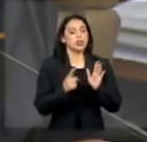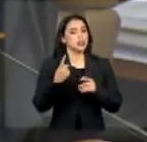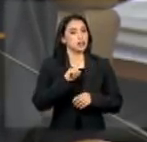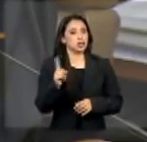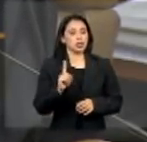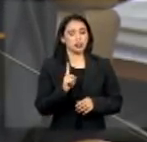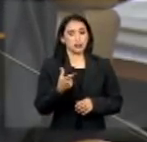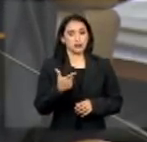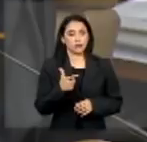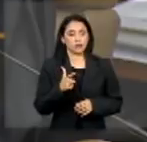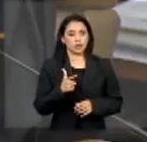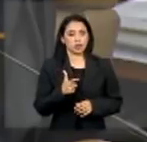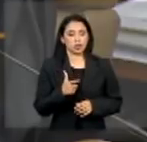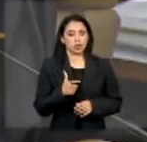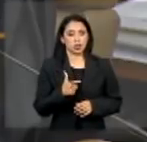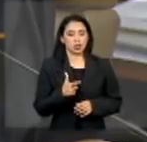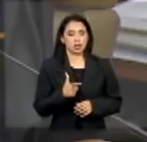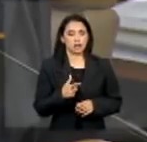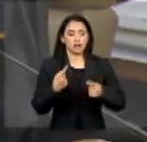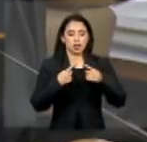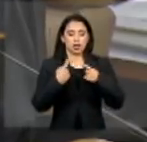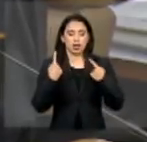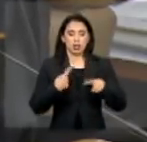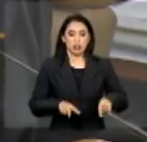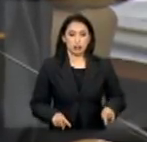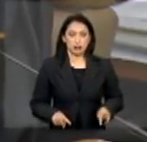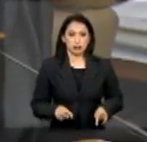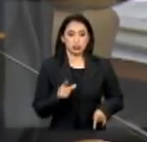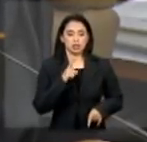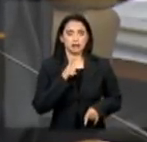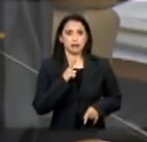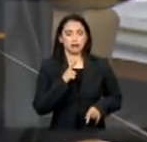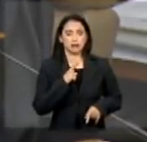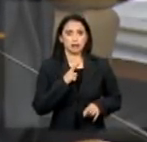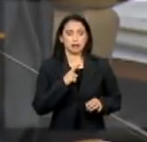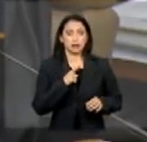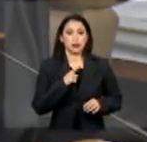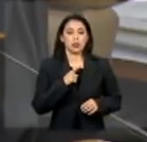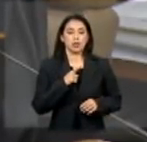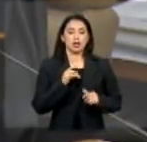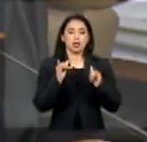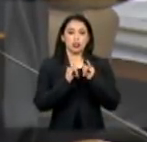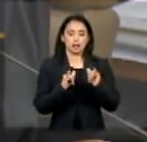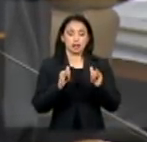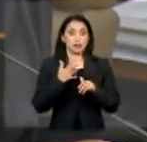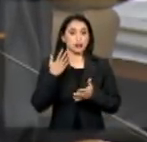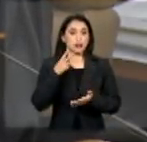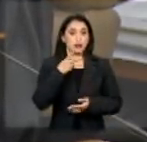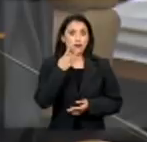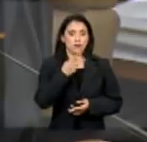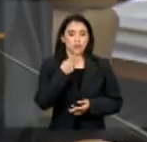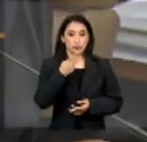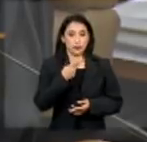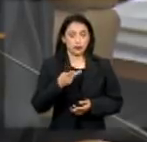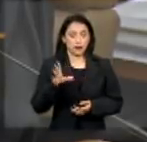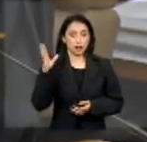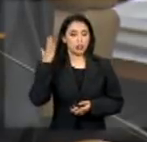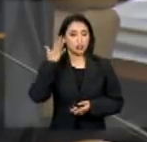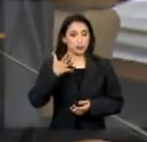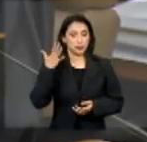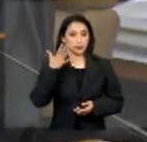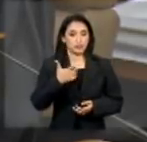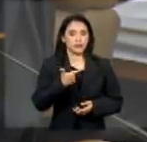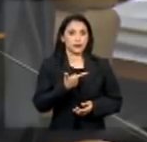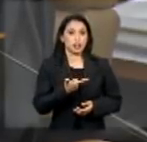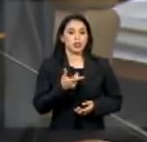diligências ou sendo indeferidos serão oferecidos alegações finais orais por 20